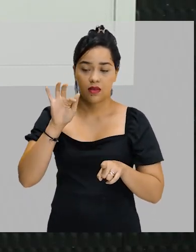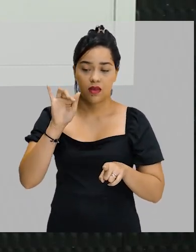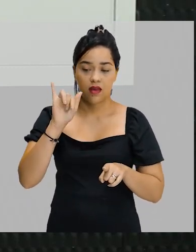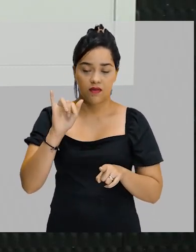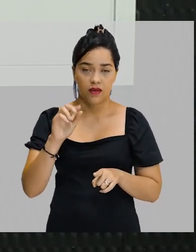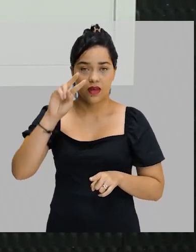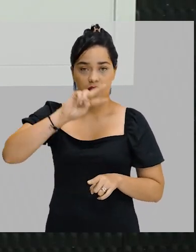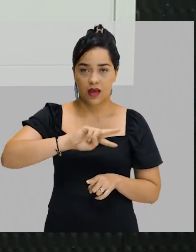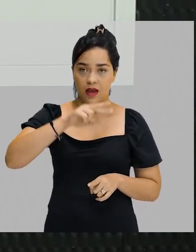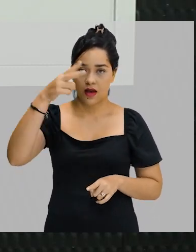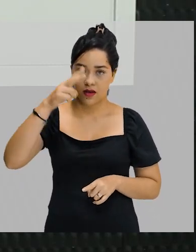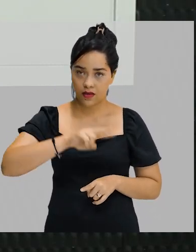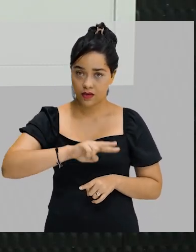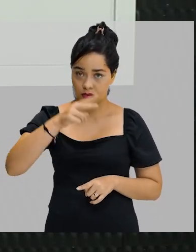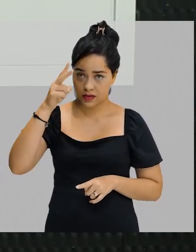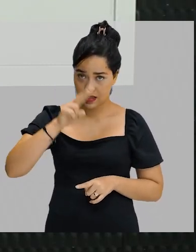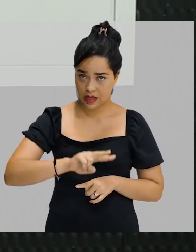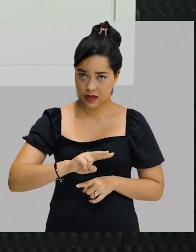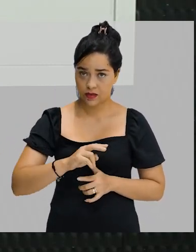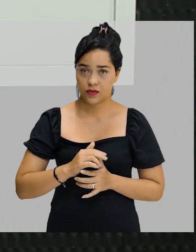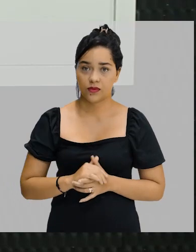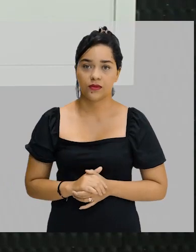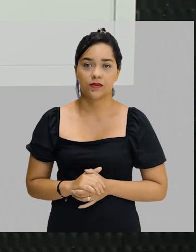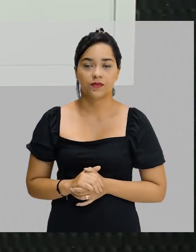alternos. Ok?